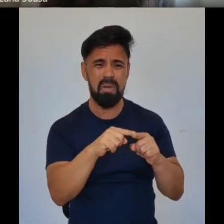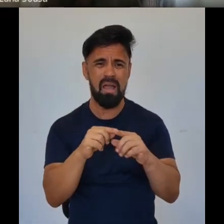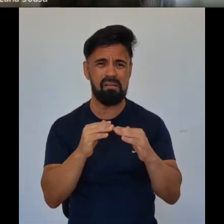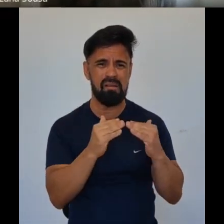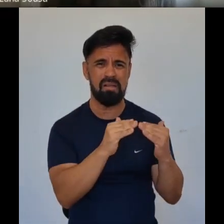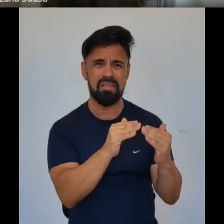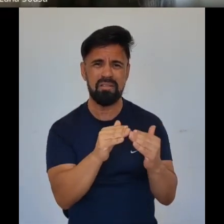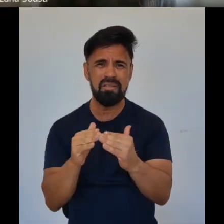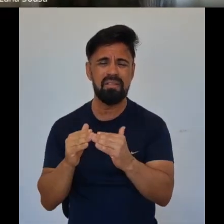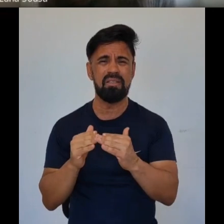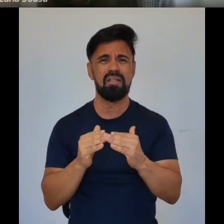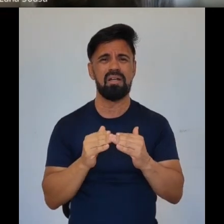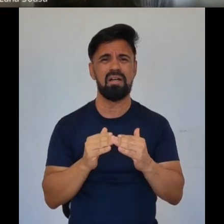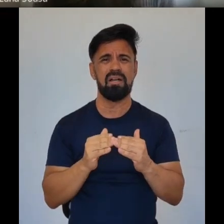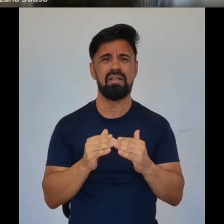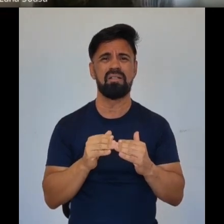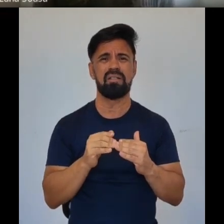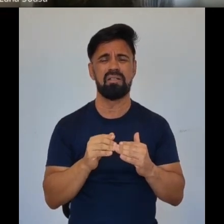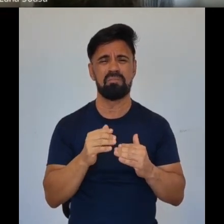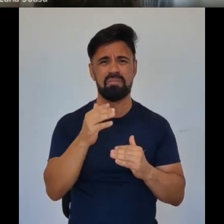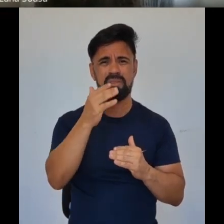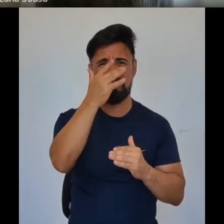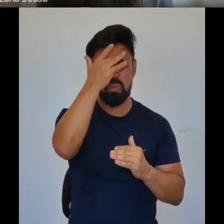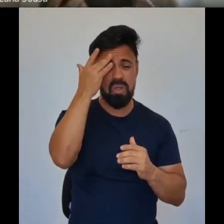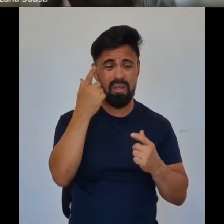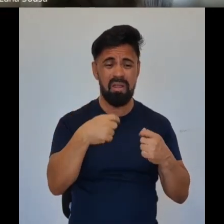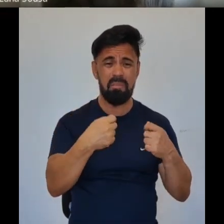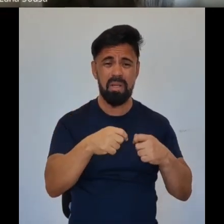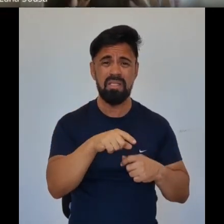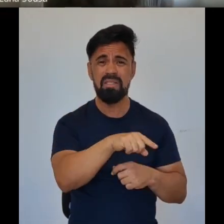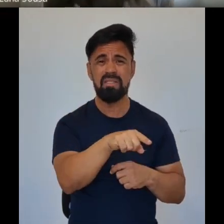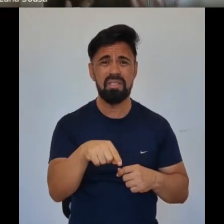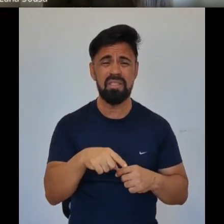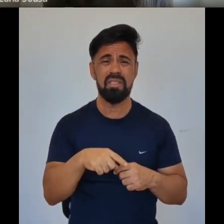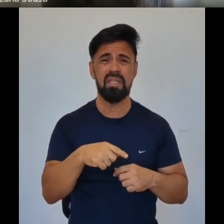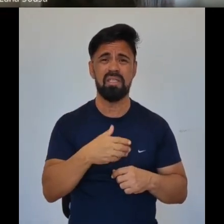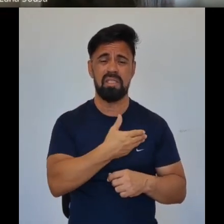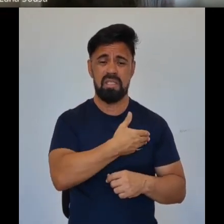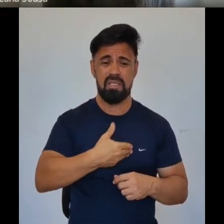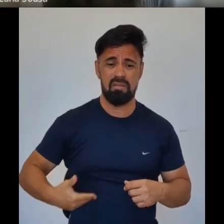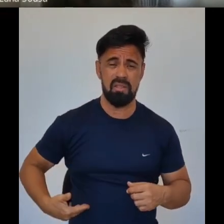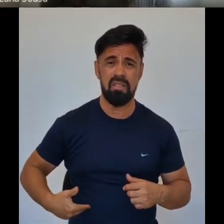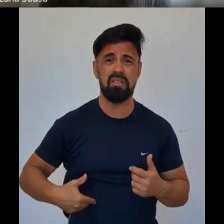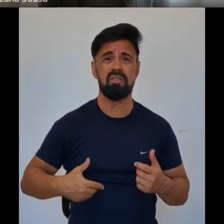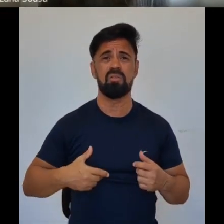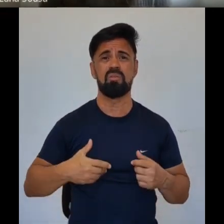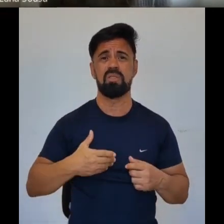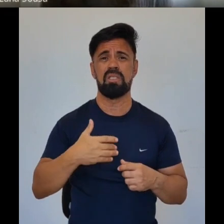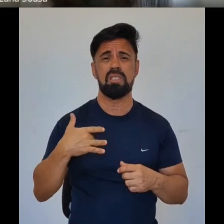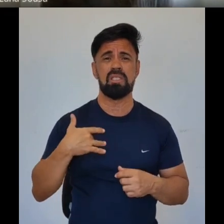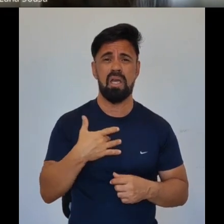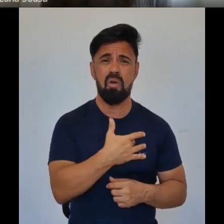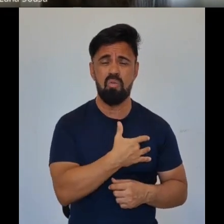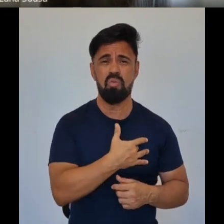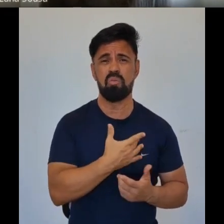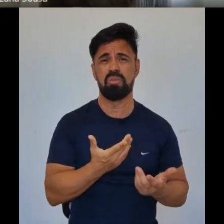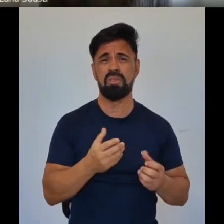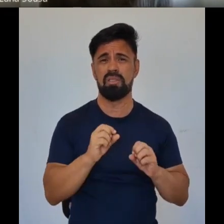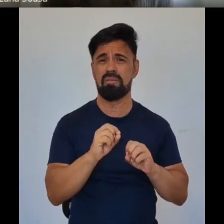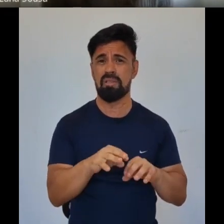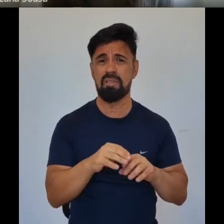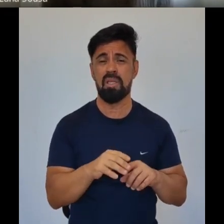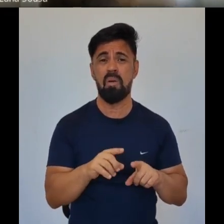a organização e a acessibilidade dos serviços de saúde. Por exemplo, por mais que em bairros mais vulneráveis, vamos pensar em